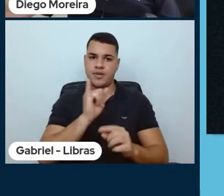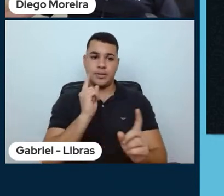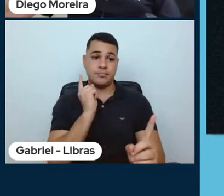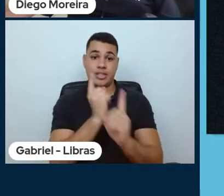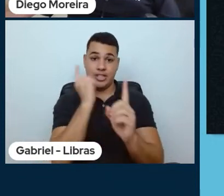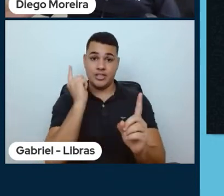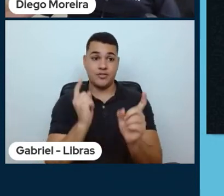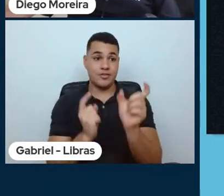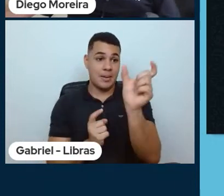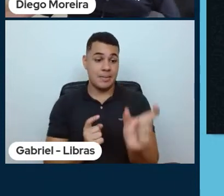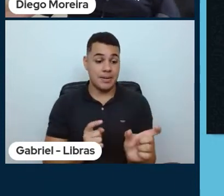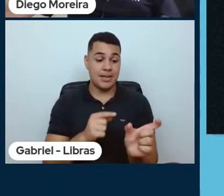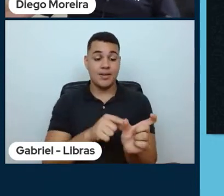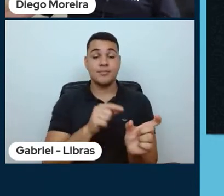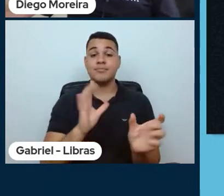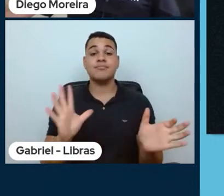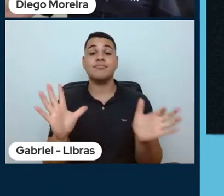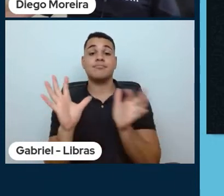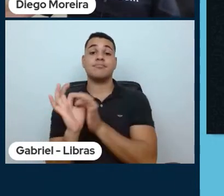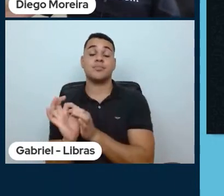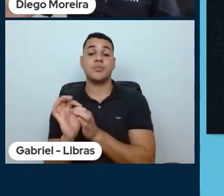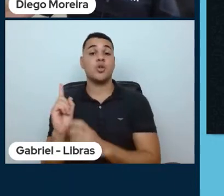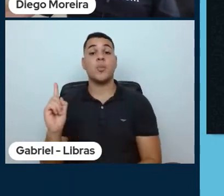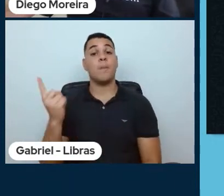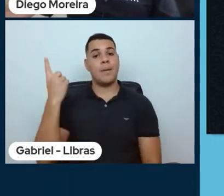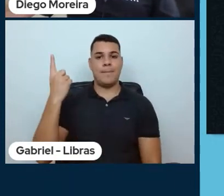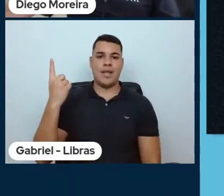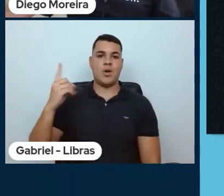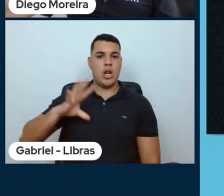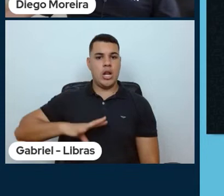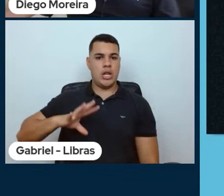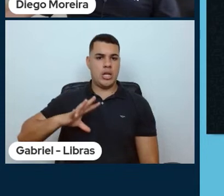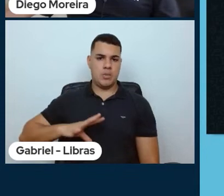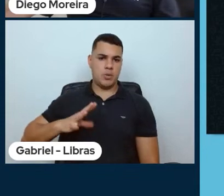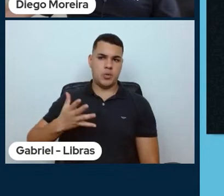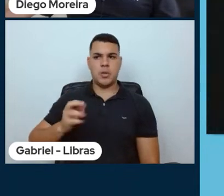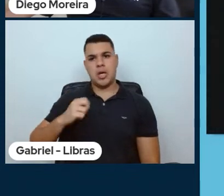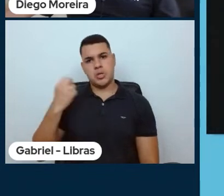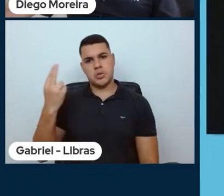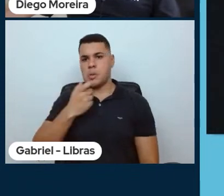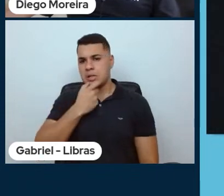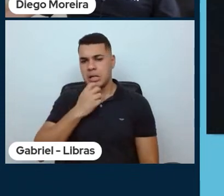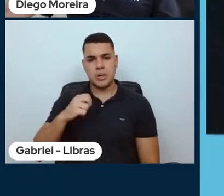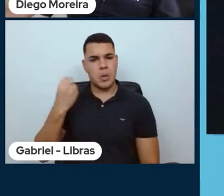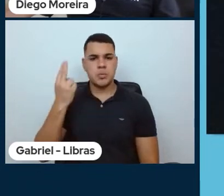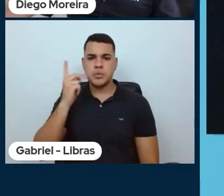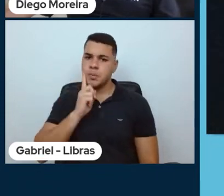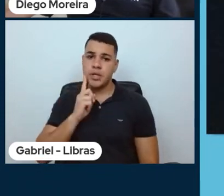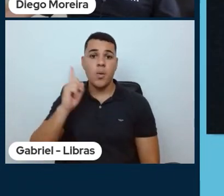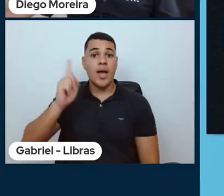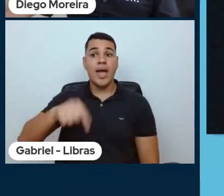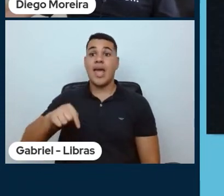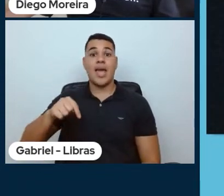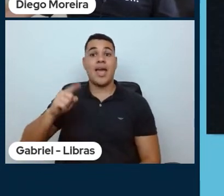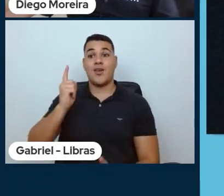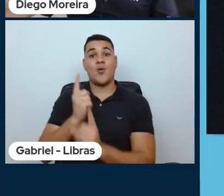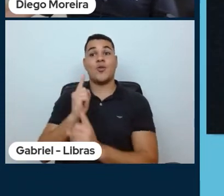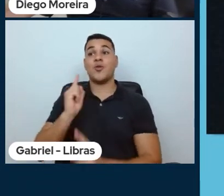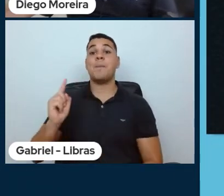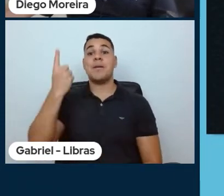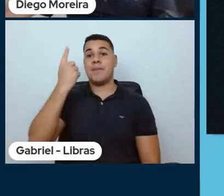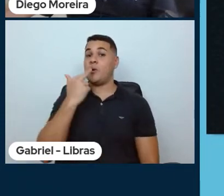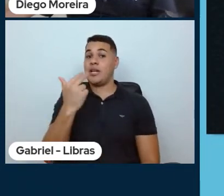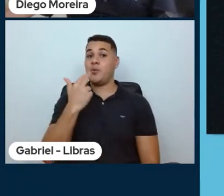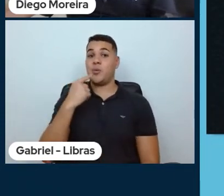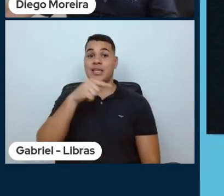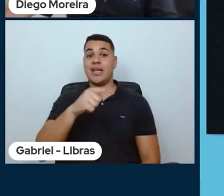com base no primeiro idioma que ele achar. Então se ele achou, um exemplo, né, que a gente teve um problema com azerbaijano,